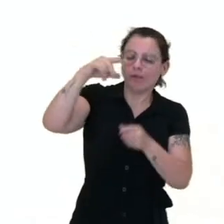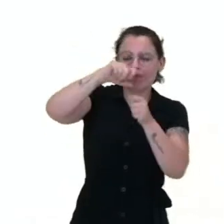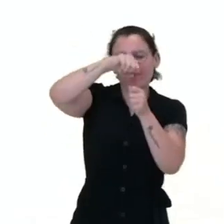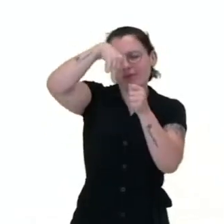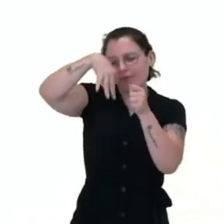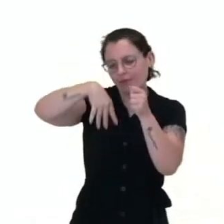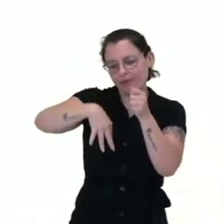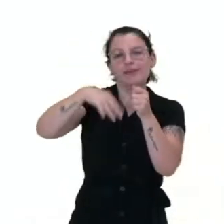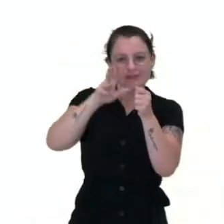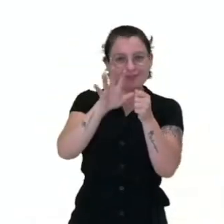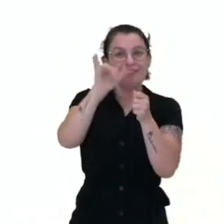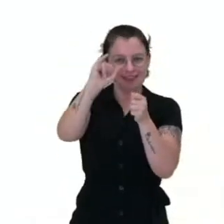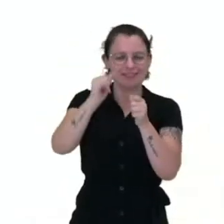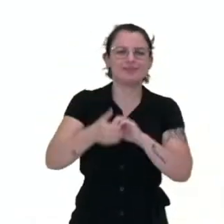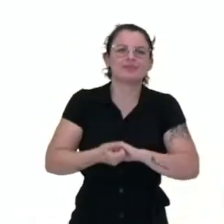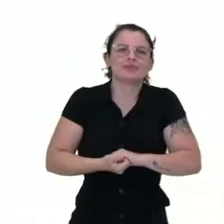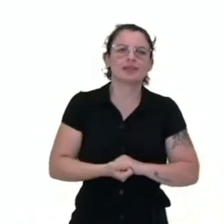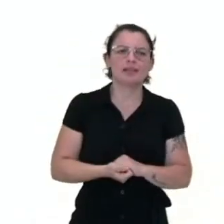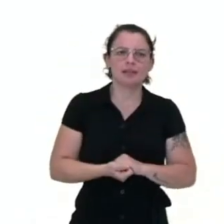líquido. Chamamos de fusão.